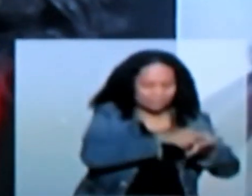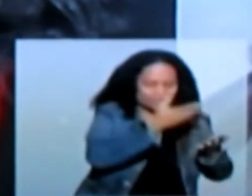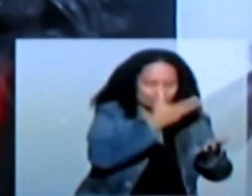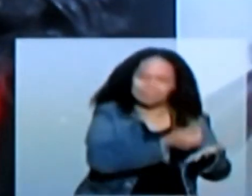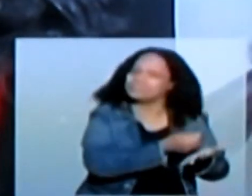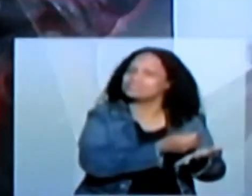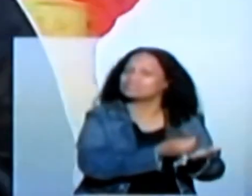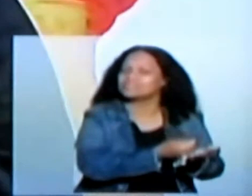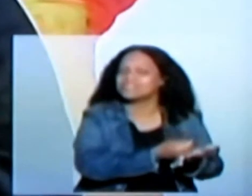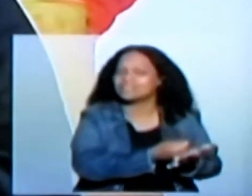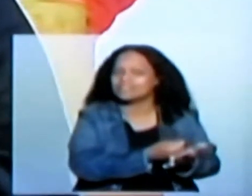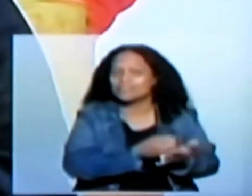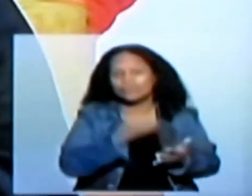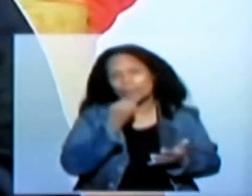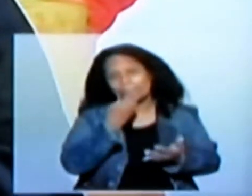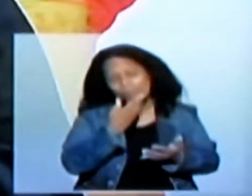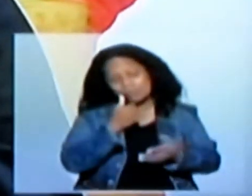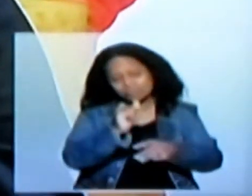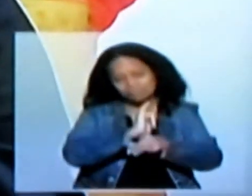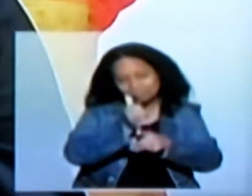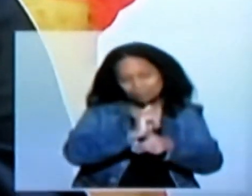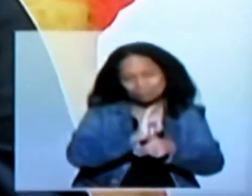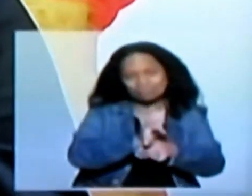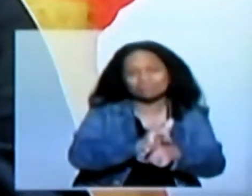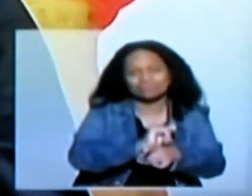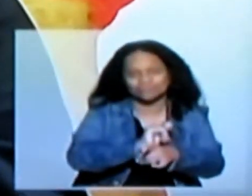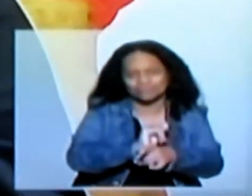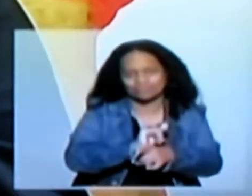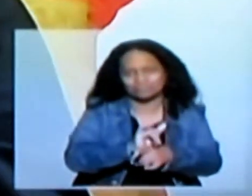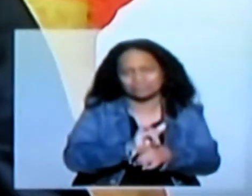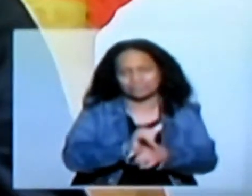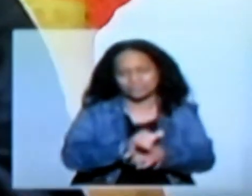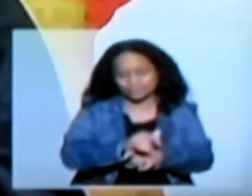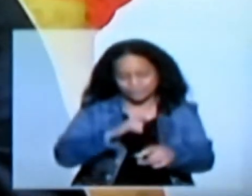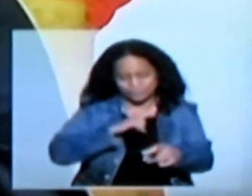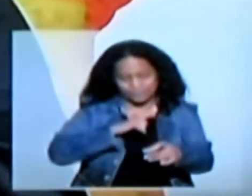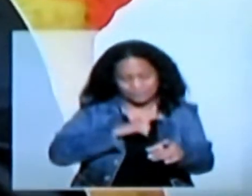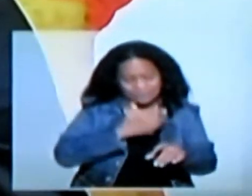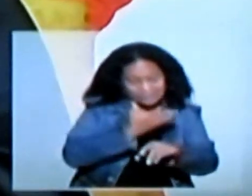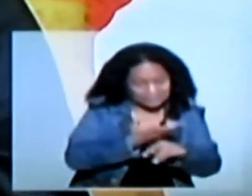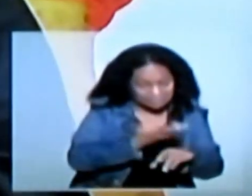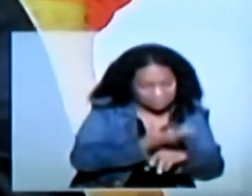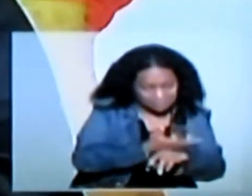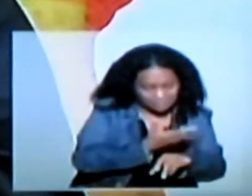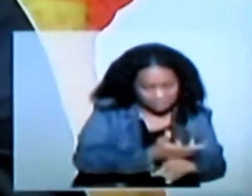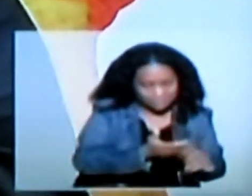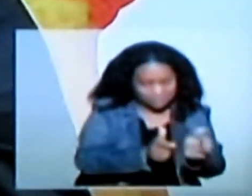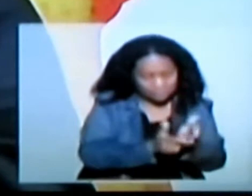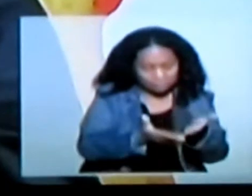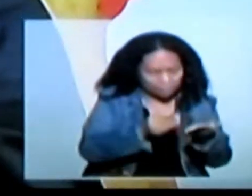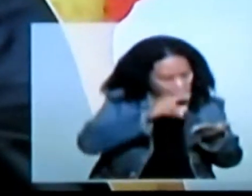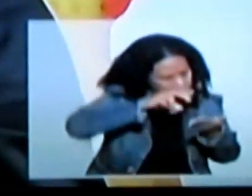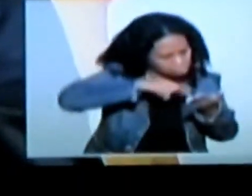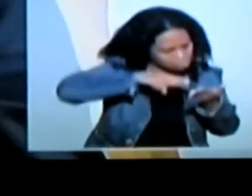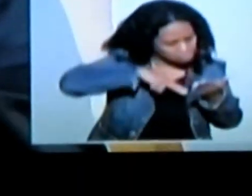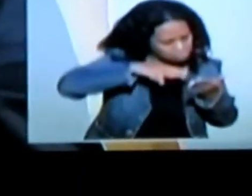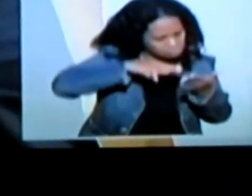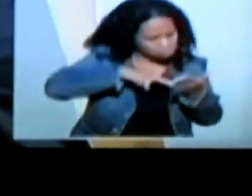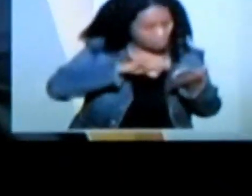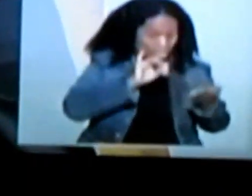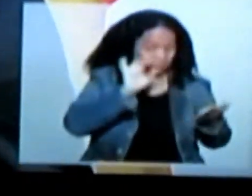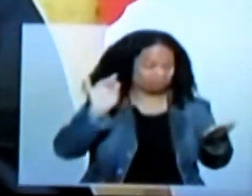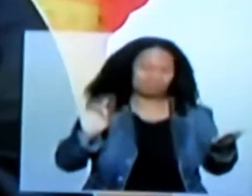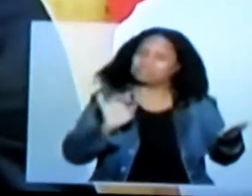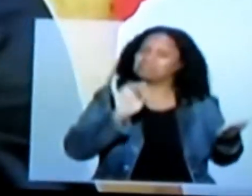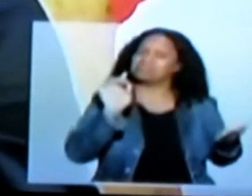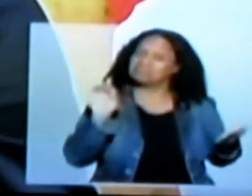Então esse é um diferencial, assim, muito bacana de ser blogueira, que você recebe antes, então você tem aquele material na mão antes, uma exclusiva mesmo. Sim, né? Isso que eu ia falar. Jornalista,